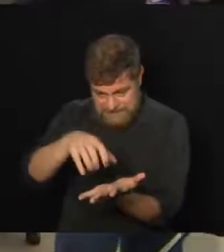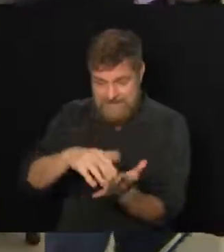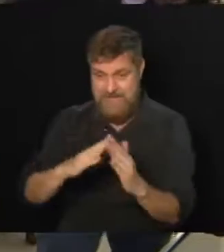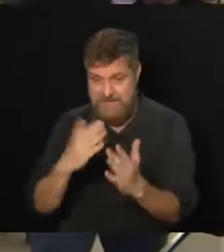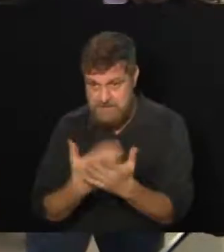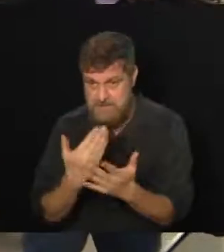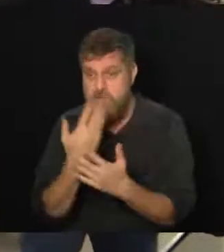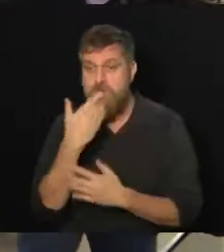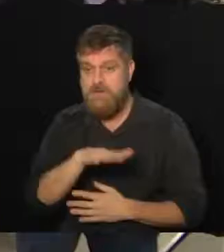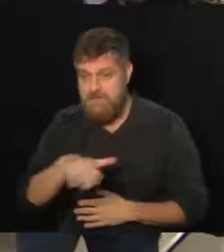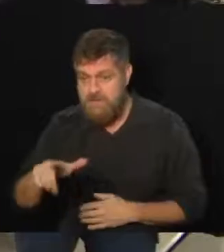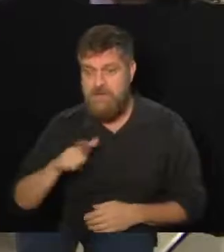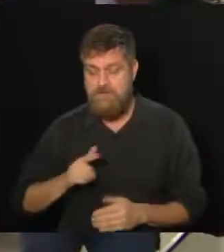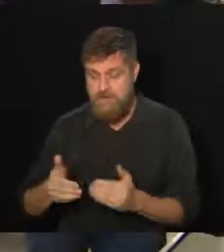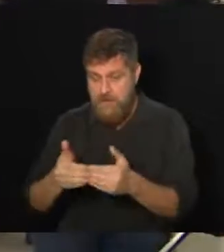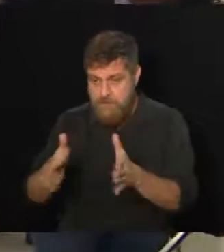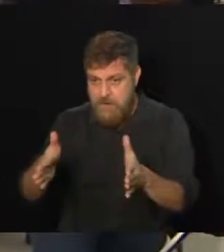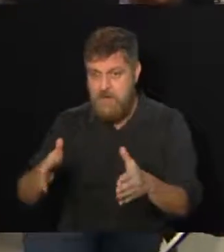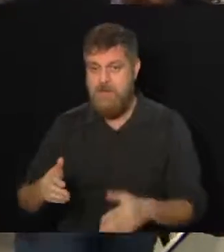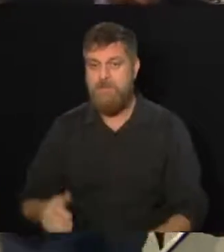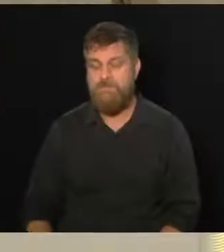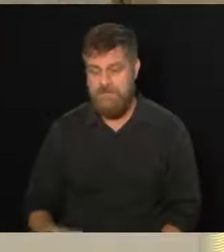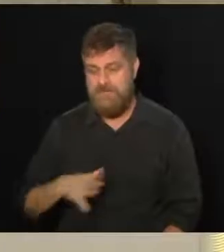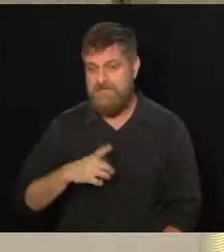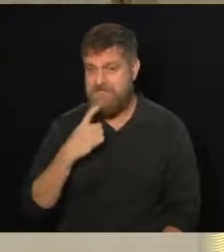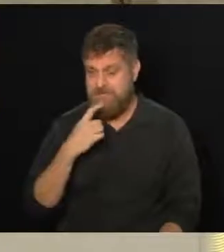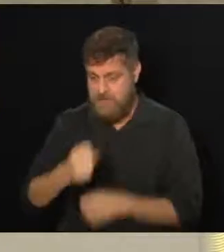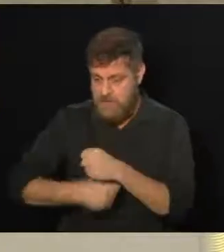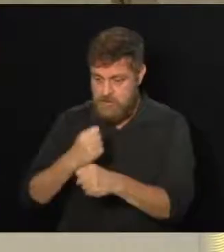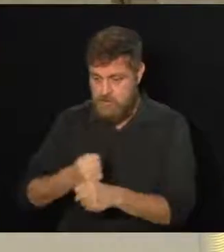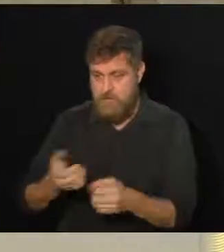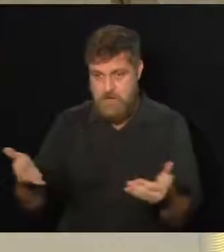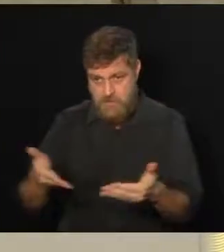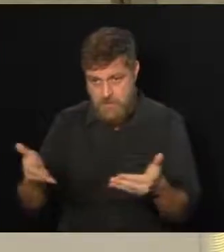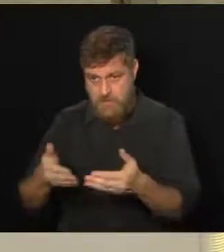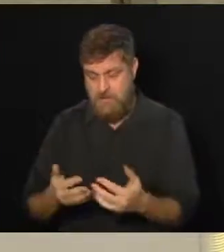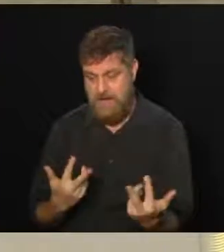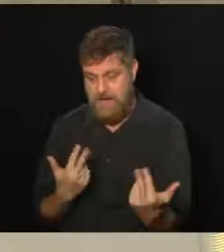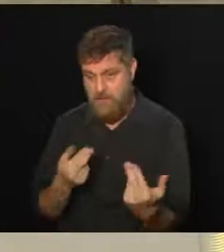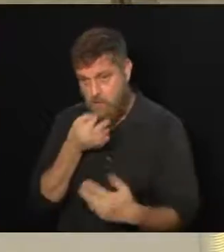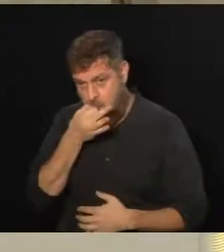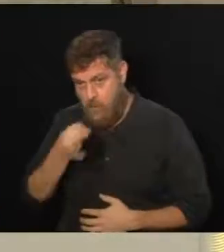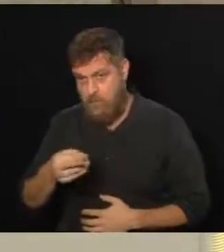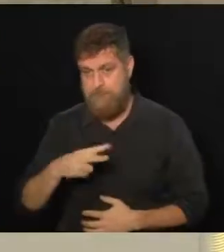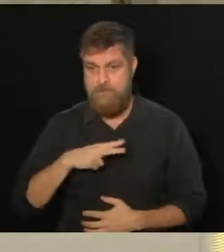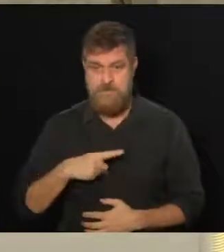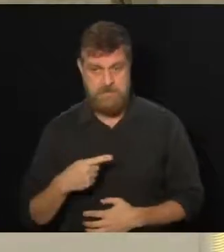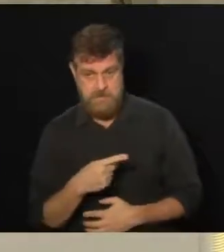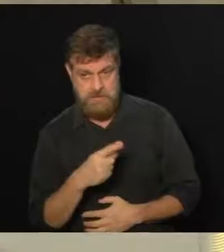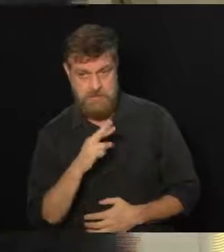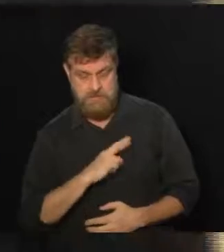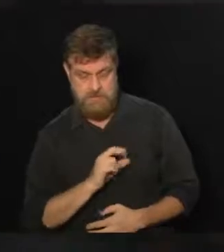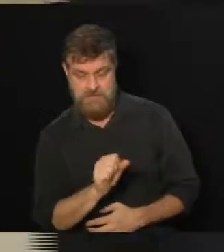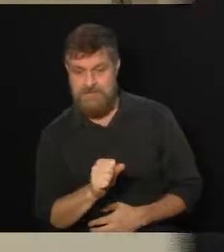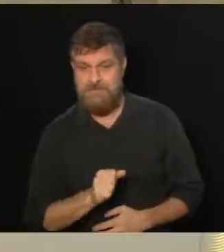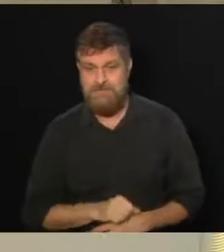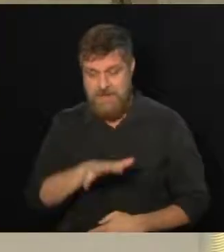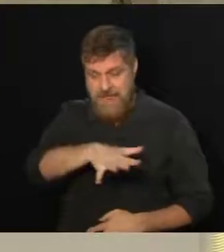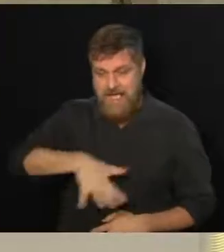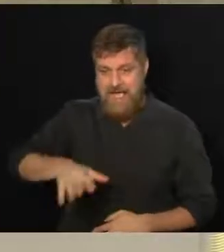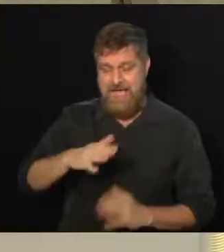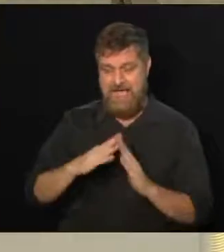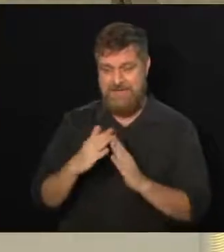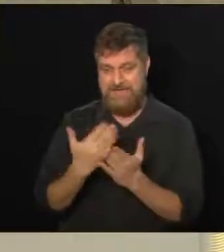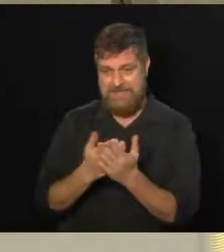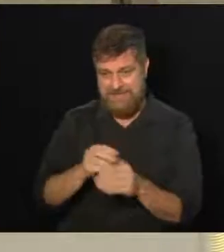estão sendo ou serão abertas na cidade ainda neste ano, de acordo com o vereador Luiz Rossini. A educação infantil em Campinas hoje